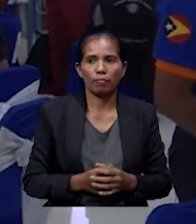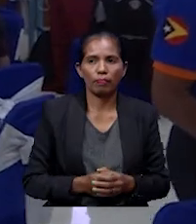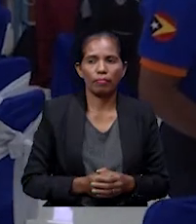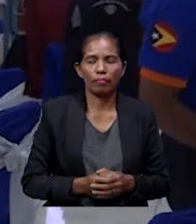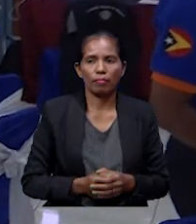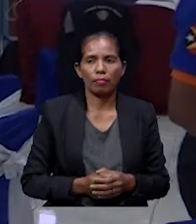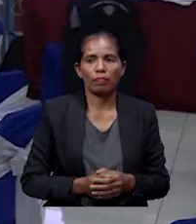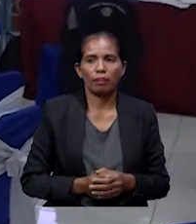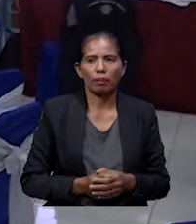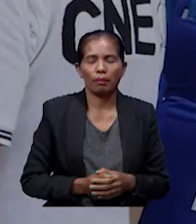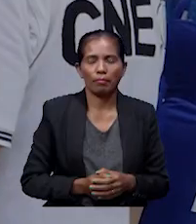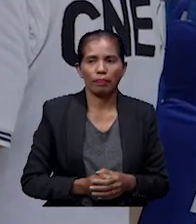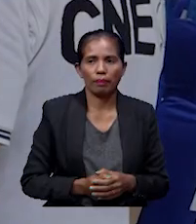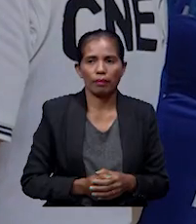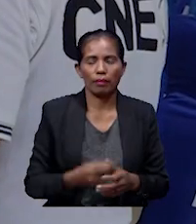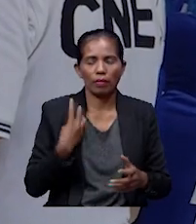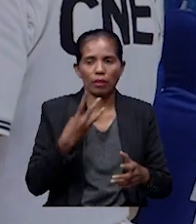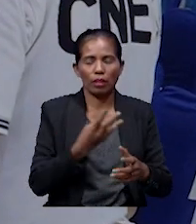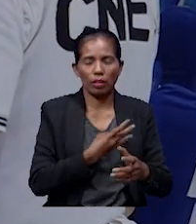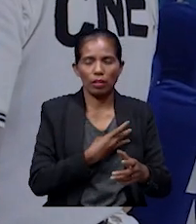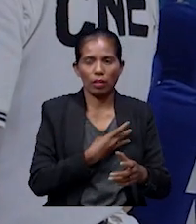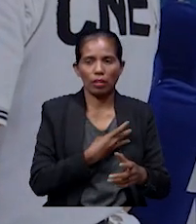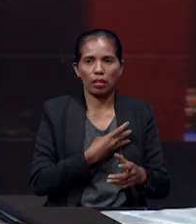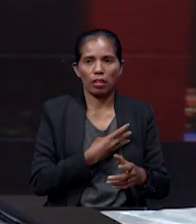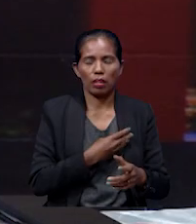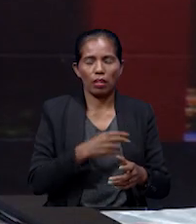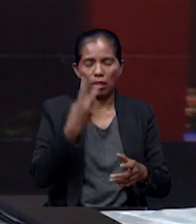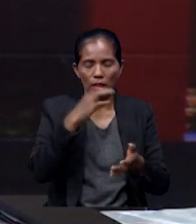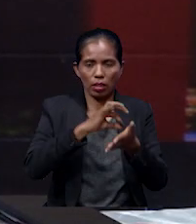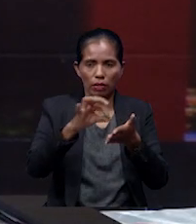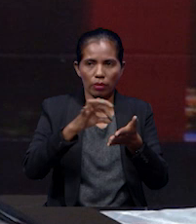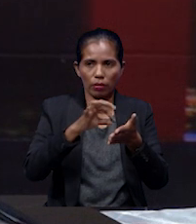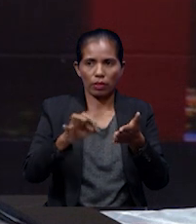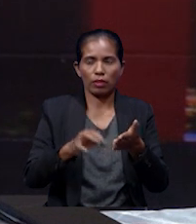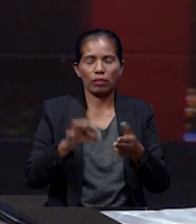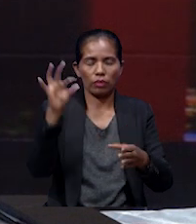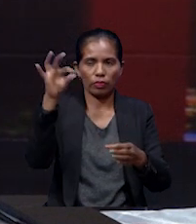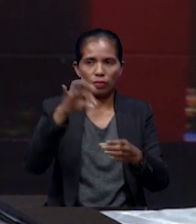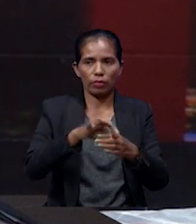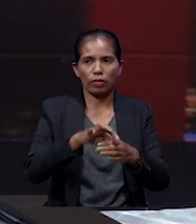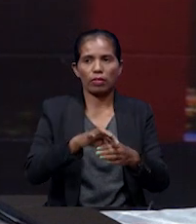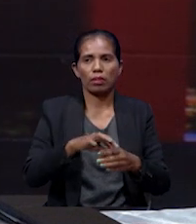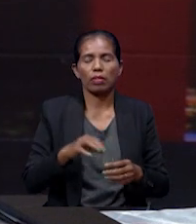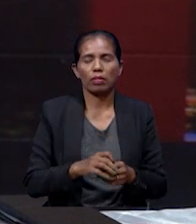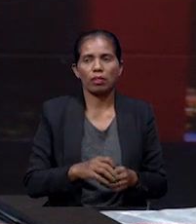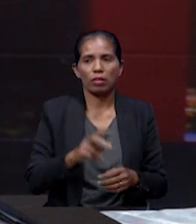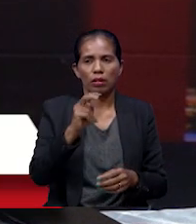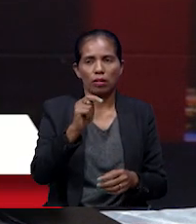leu 526 e te consegue verifica e voto o sinulo né